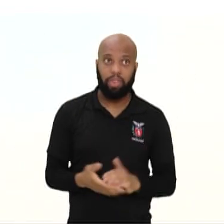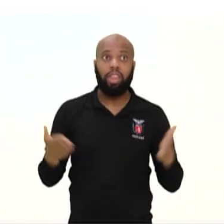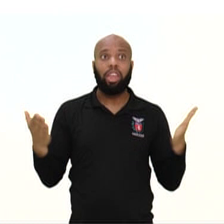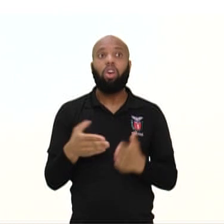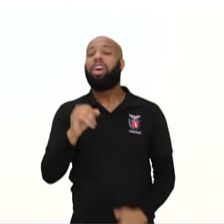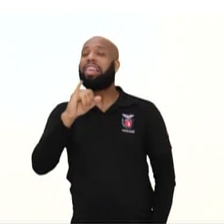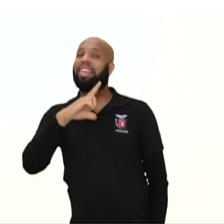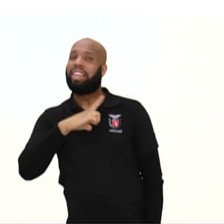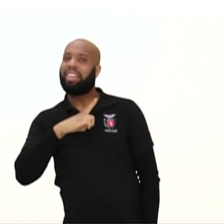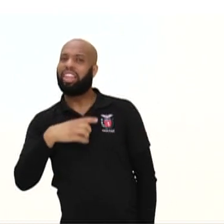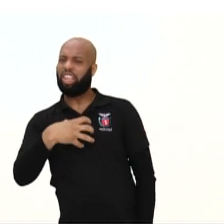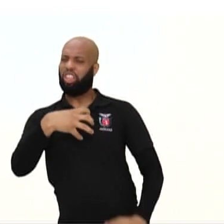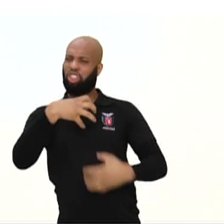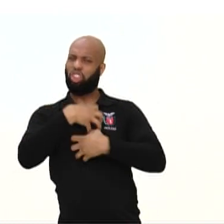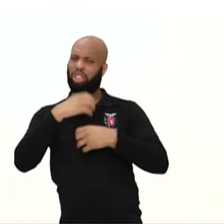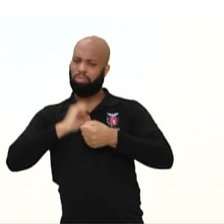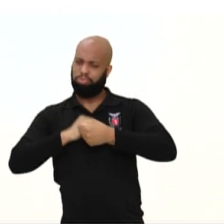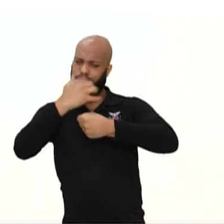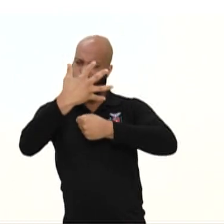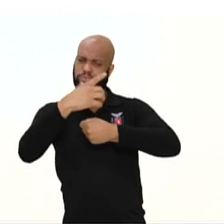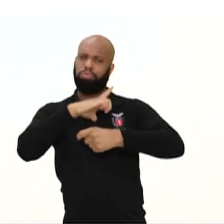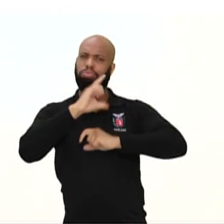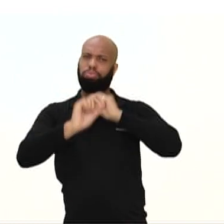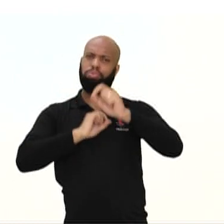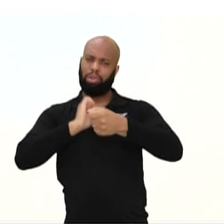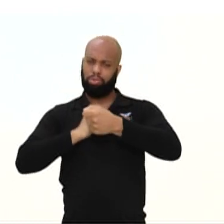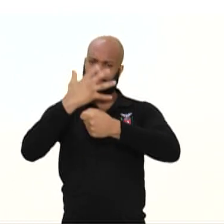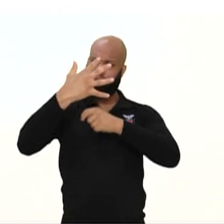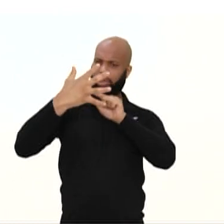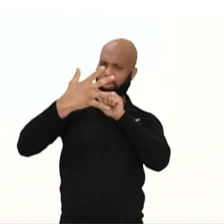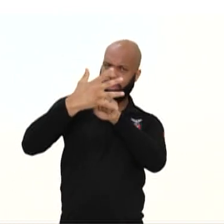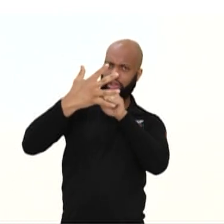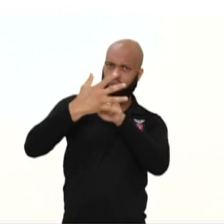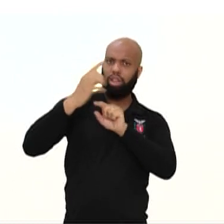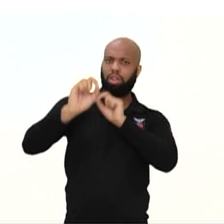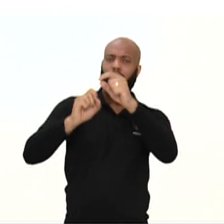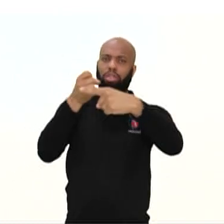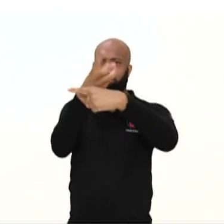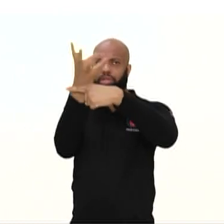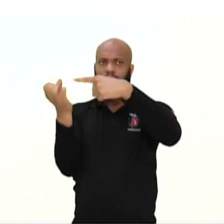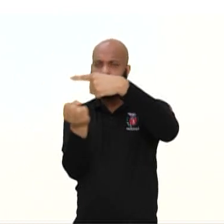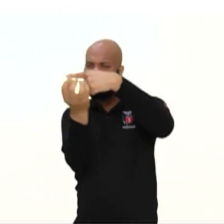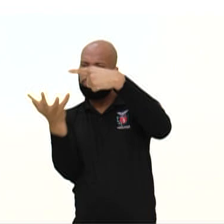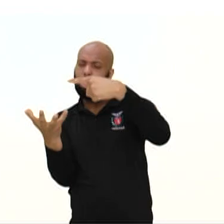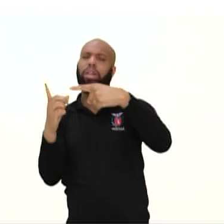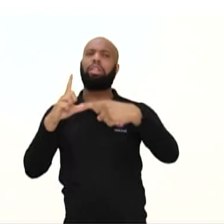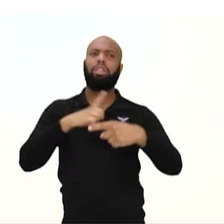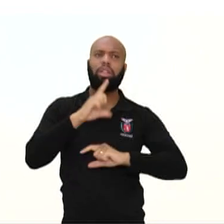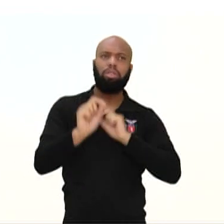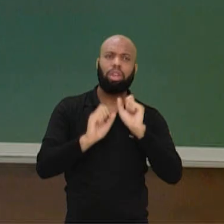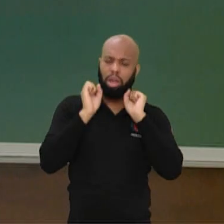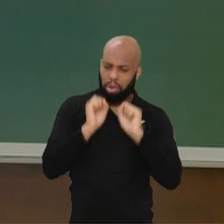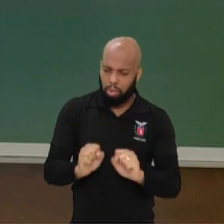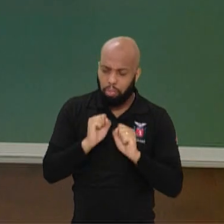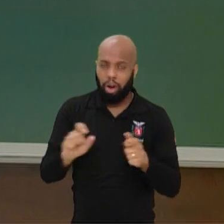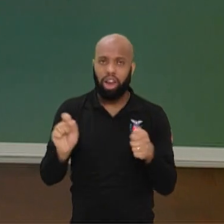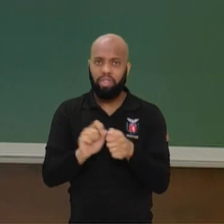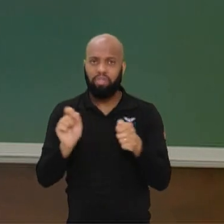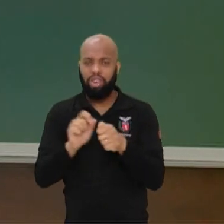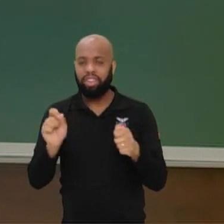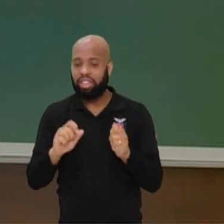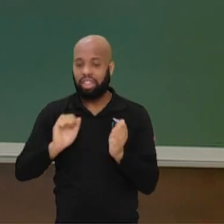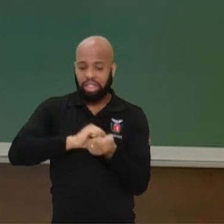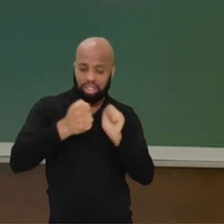Se eu tenho uma potência aonde o expoente é uma divisão, eu posso transformar